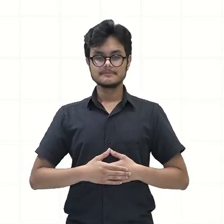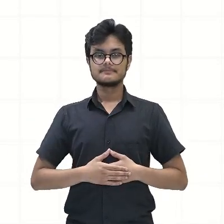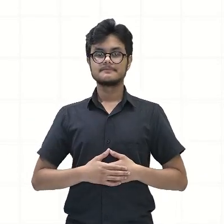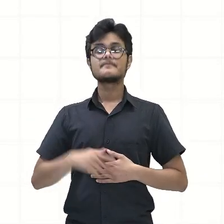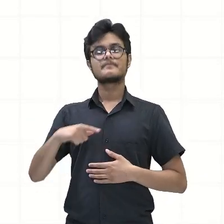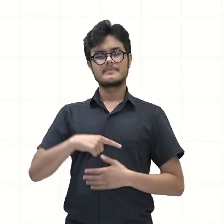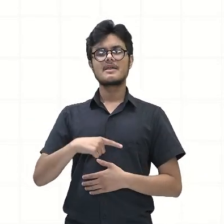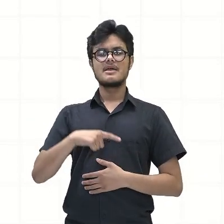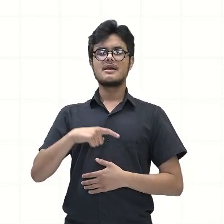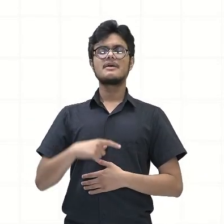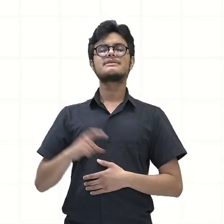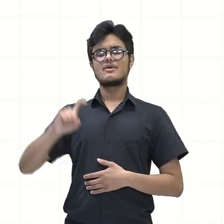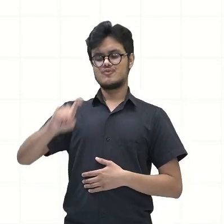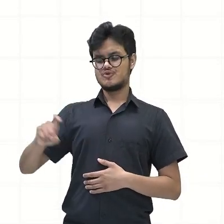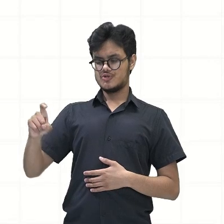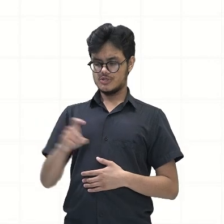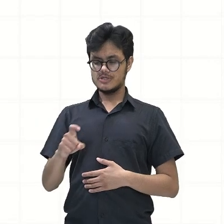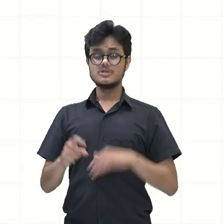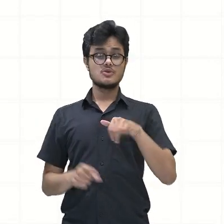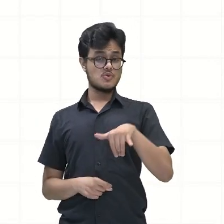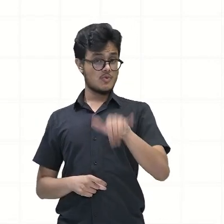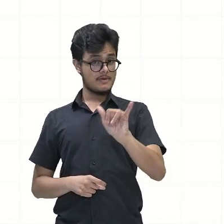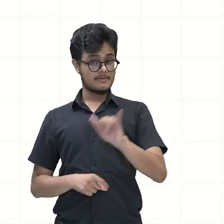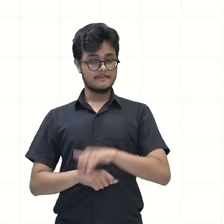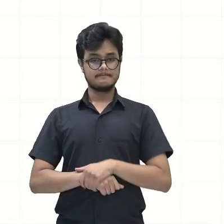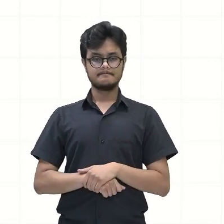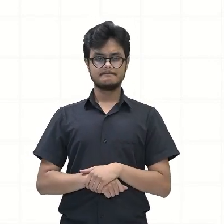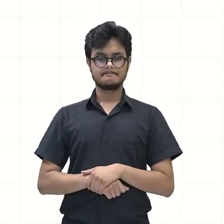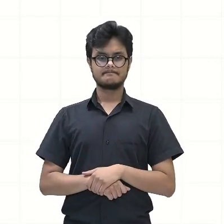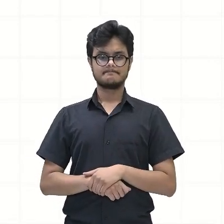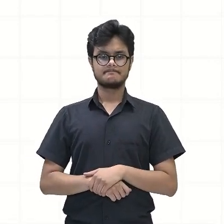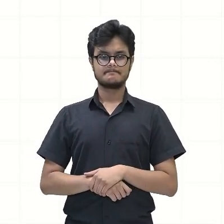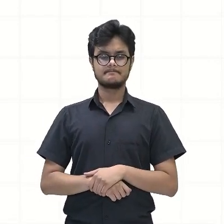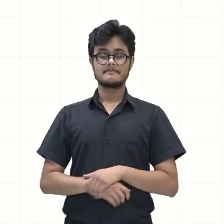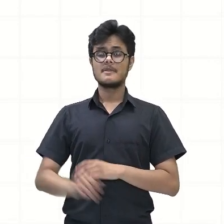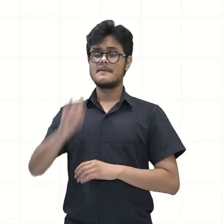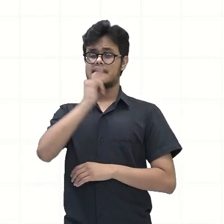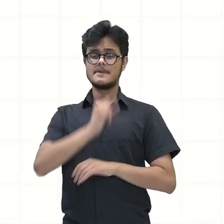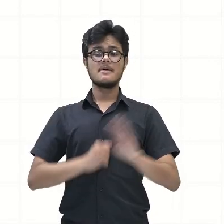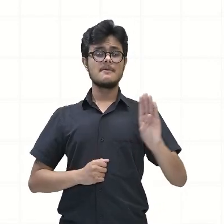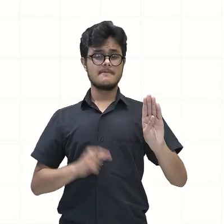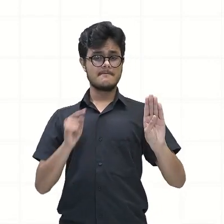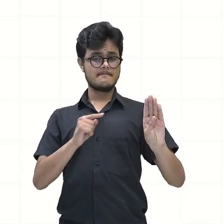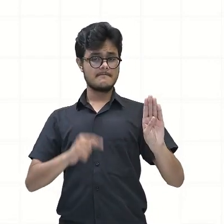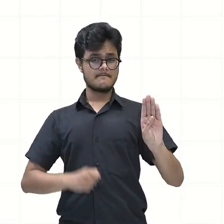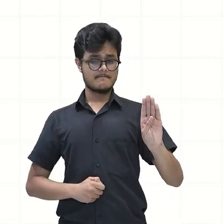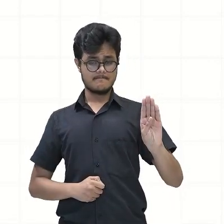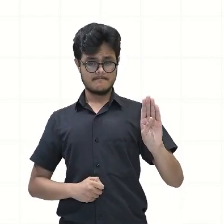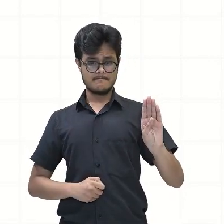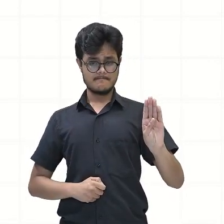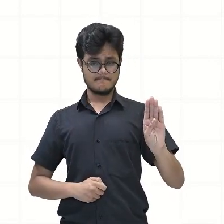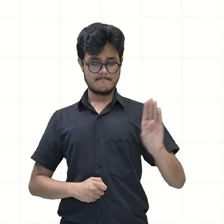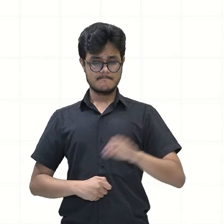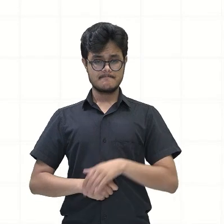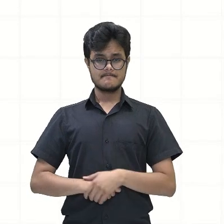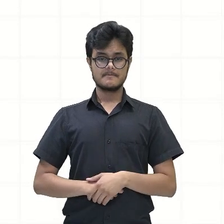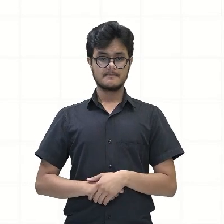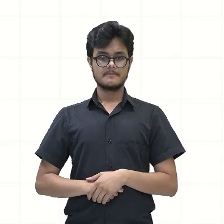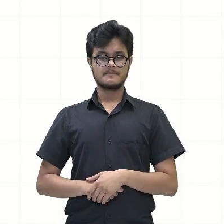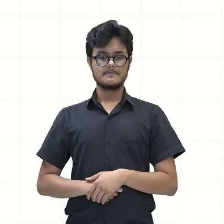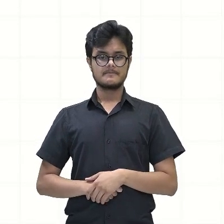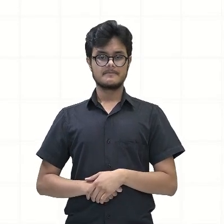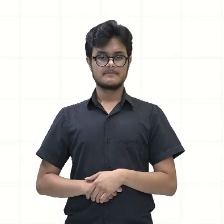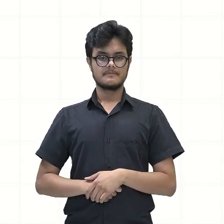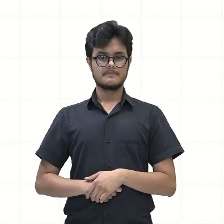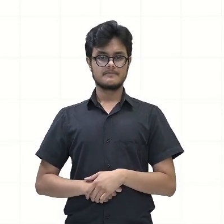ordenado vai ser dessa forma. Mais um exemplo aqui, se eu pegar o ponto B, então olha só, o ponto B